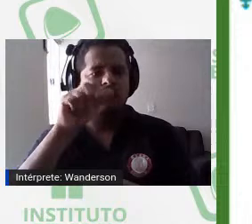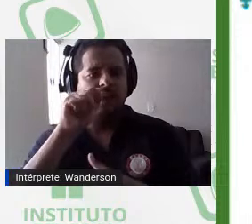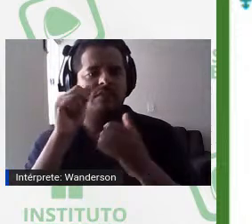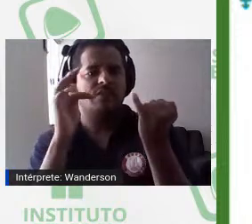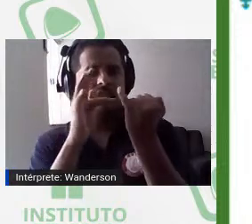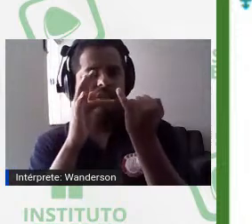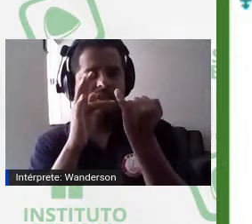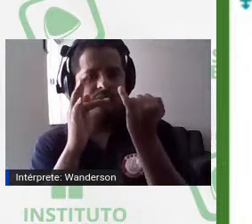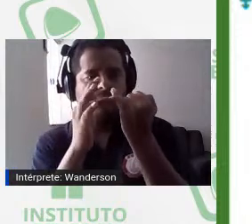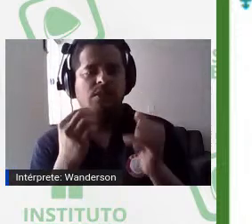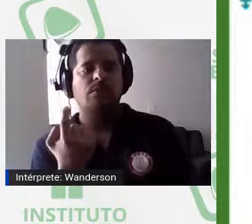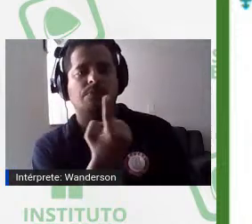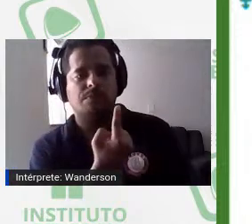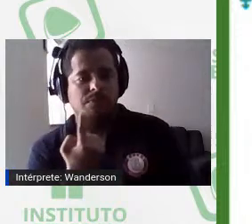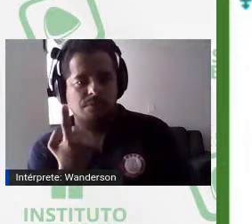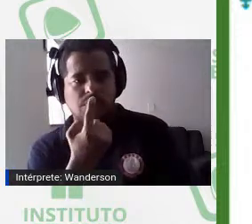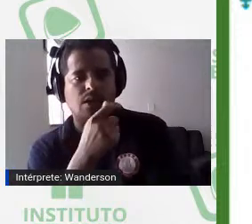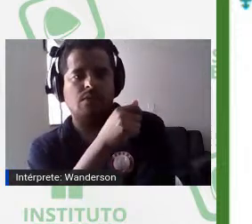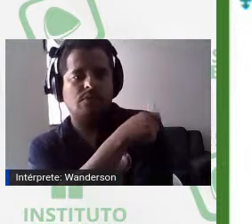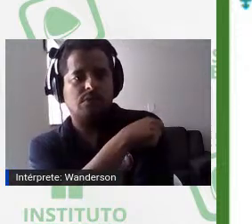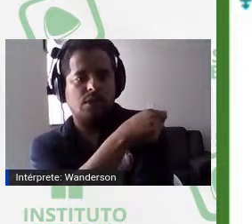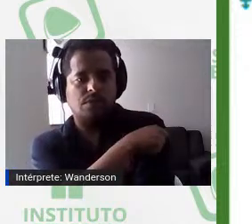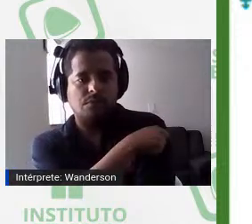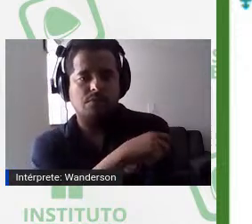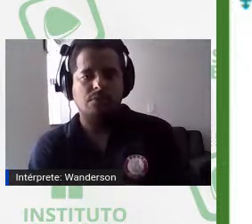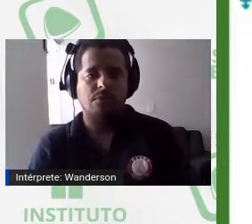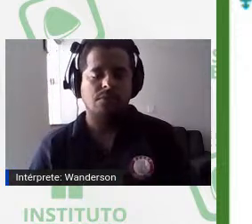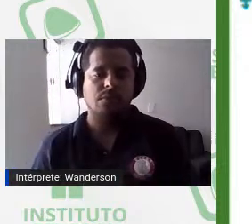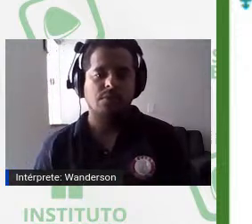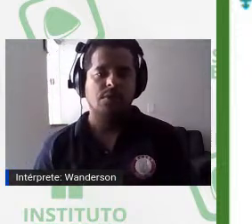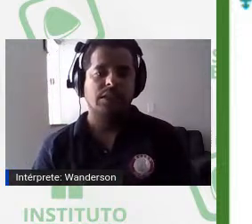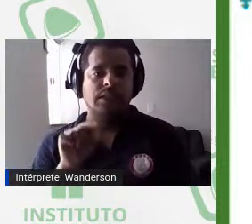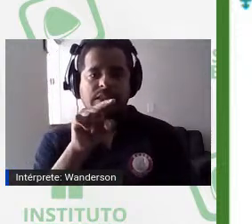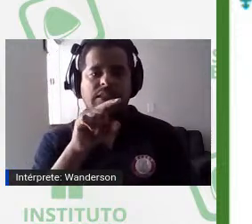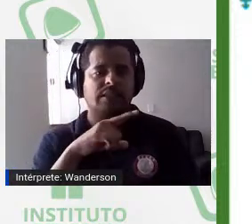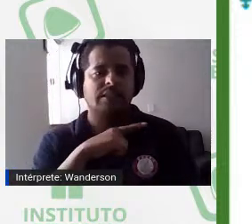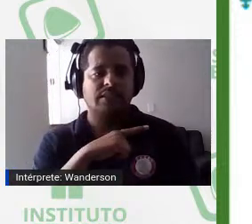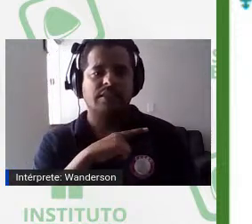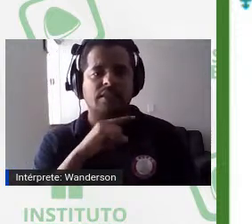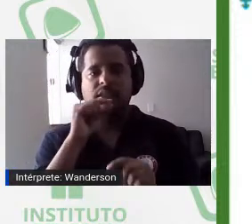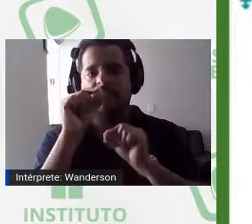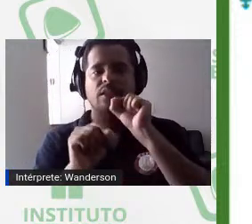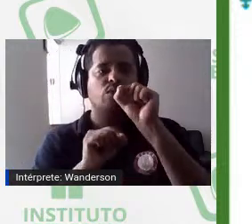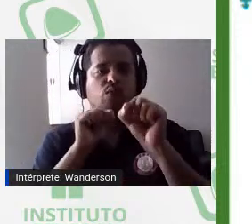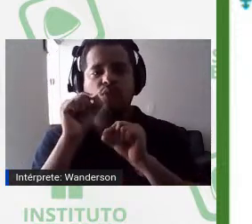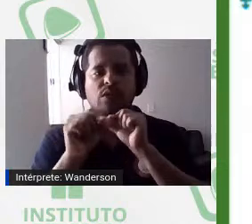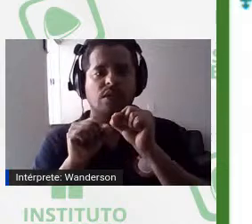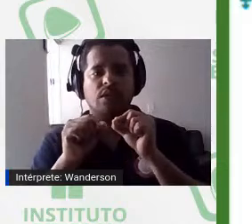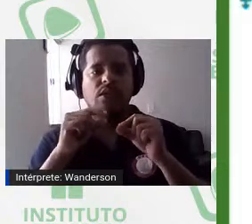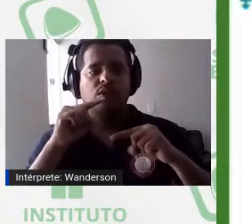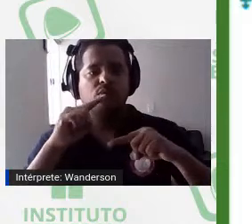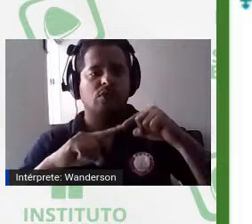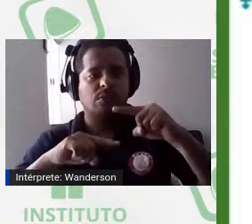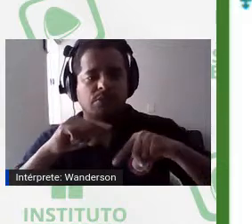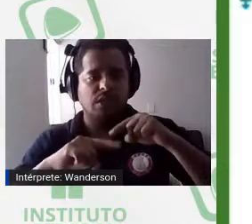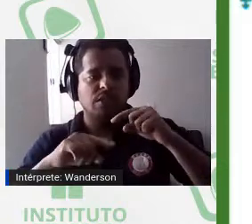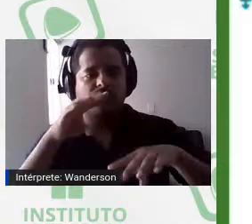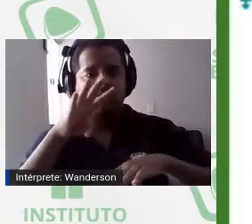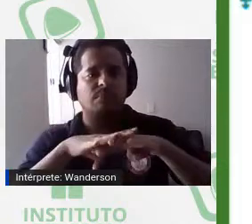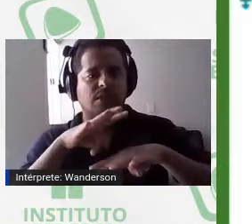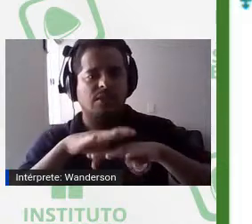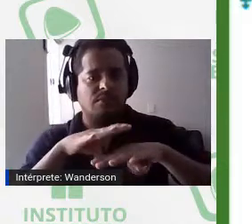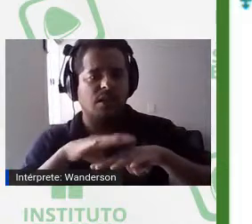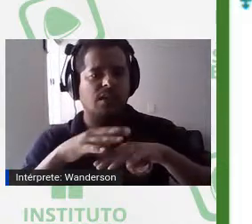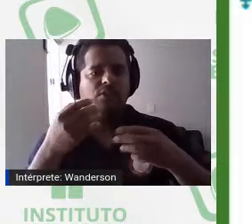individual pelos discentes, tá? E ao qual englobava os objetos matemáticos trabalhados durante todo o